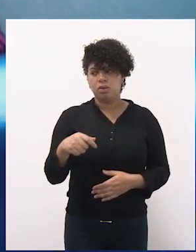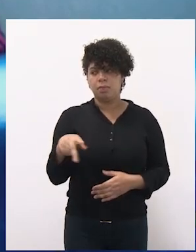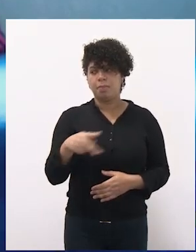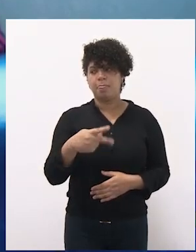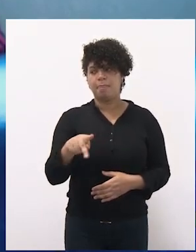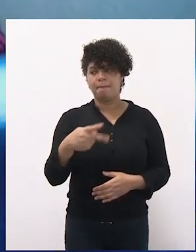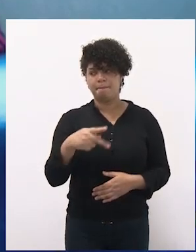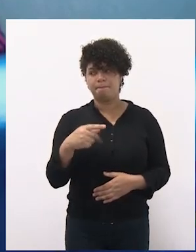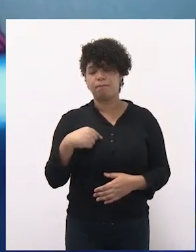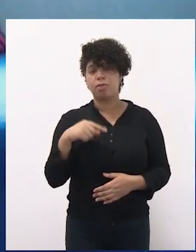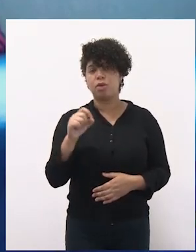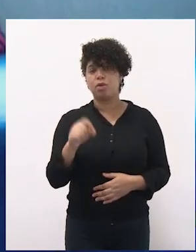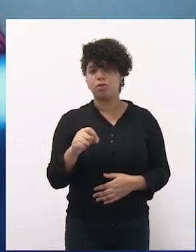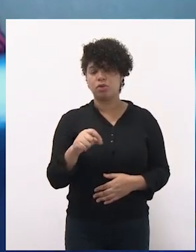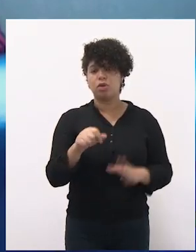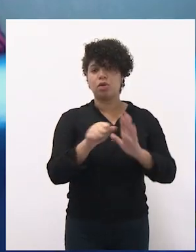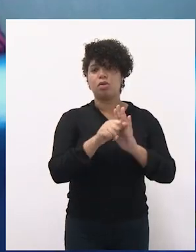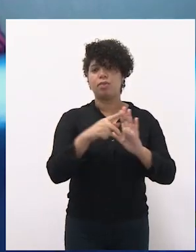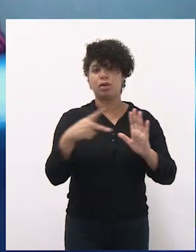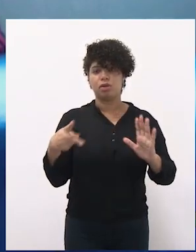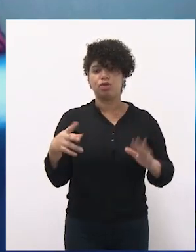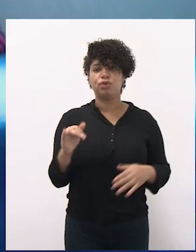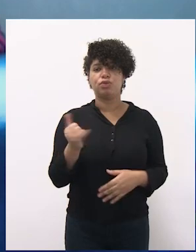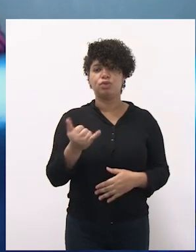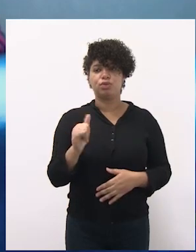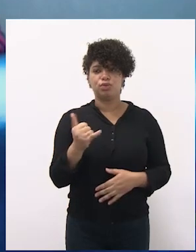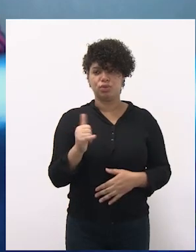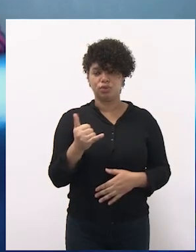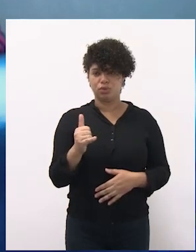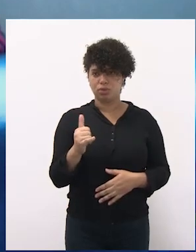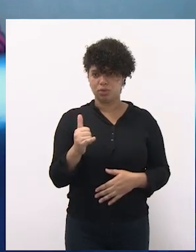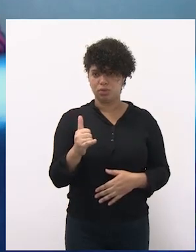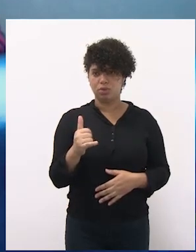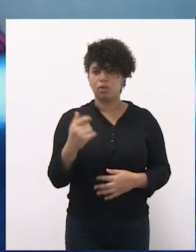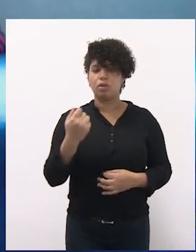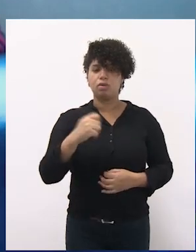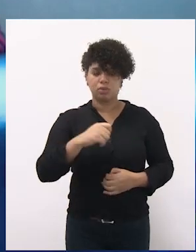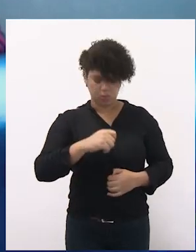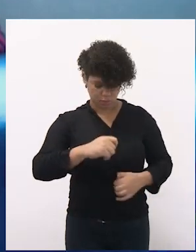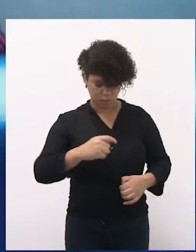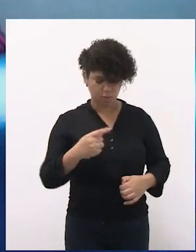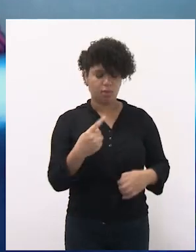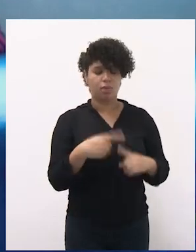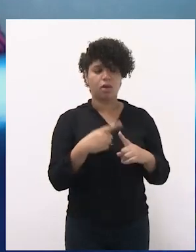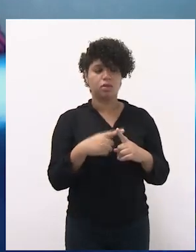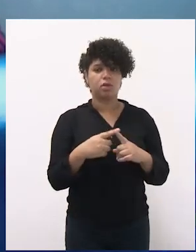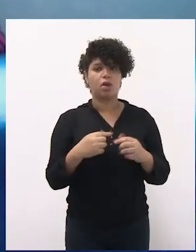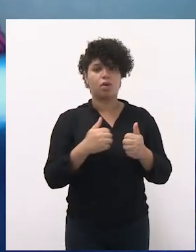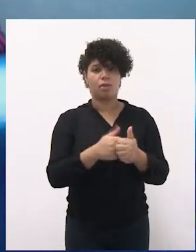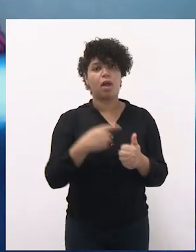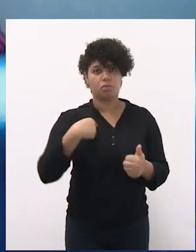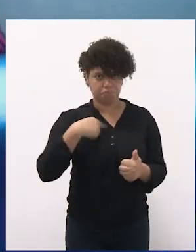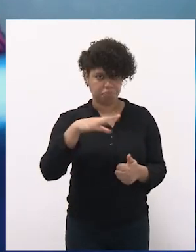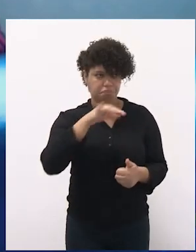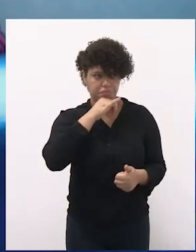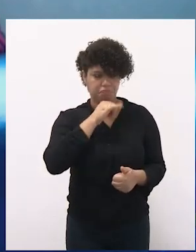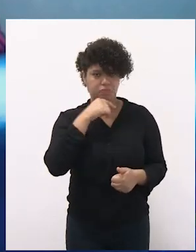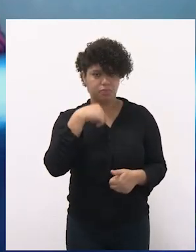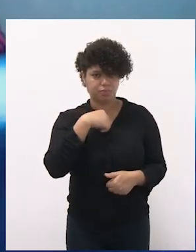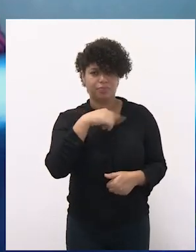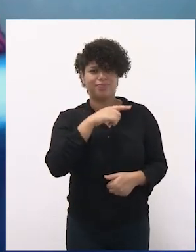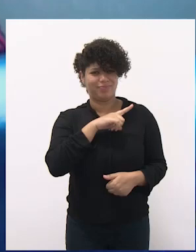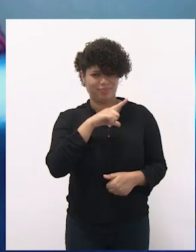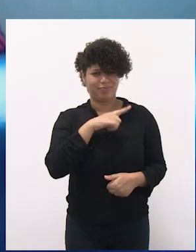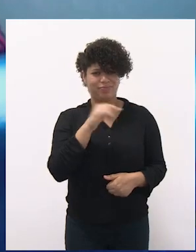ter o aplicativo no seu celular, né? Se você quer ter esse acompanhamento mais próximo. Eu, por exemplo, muitas